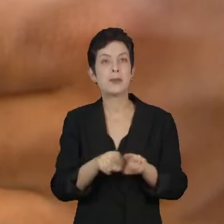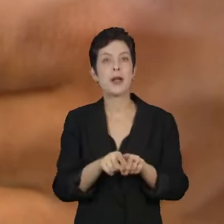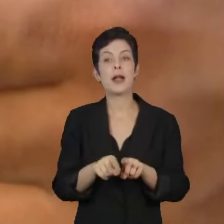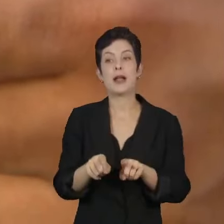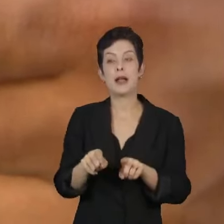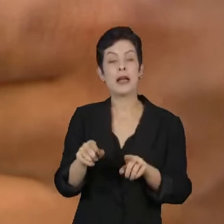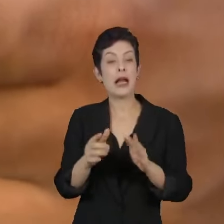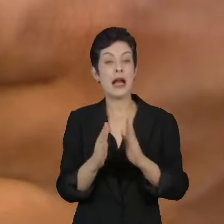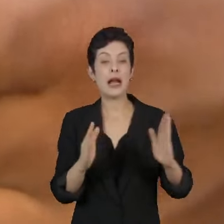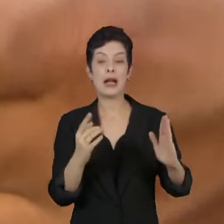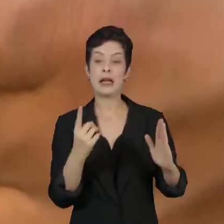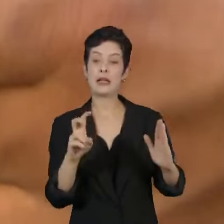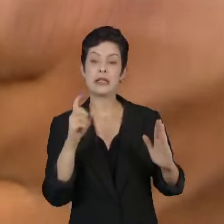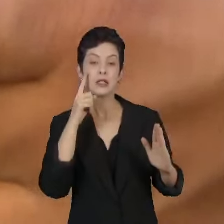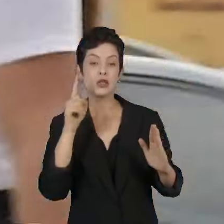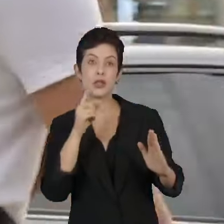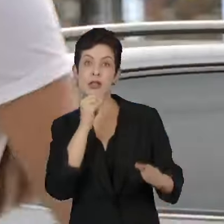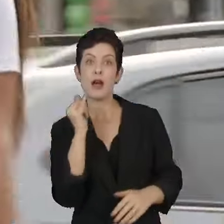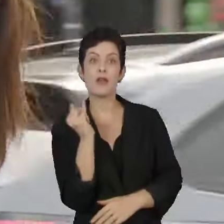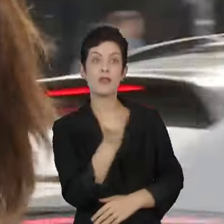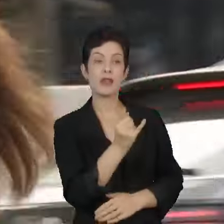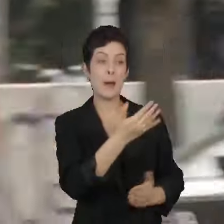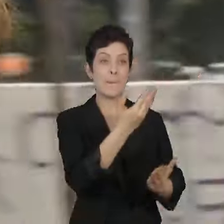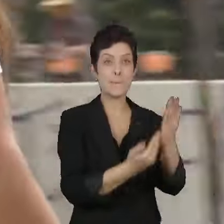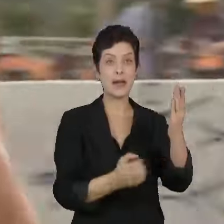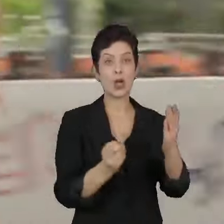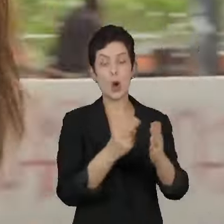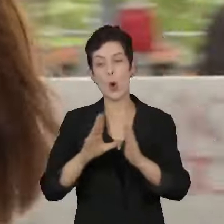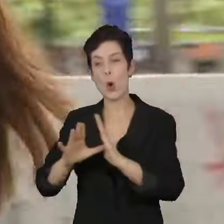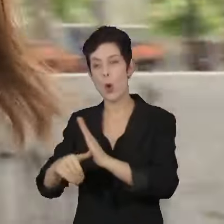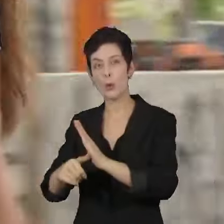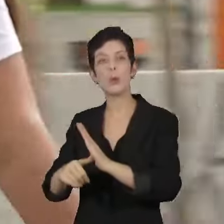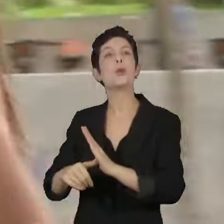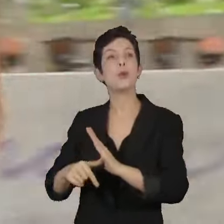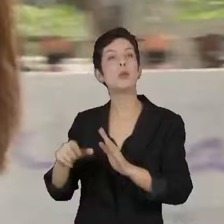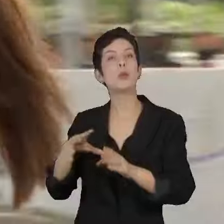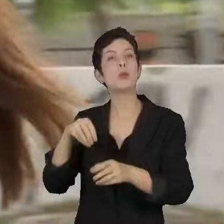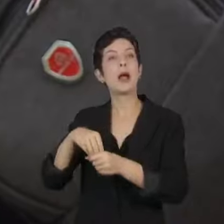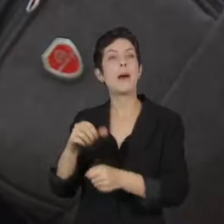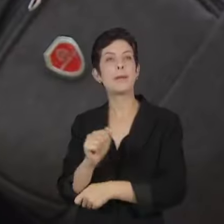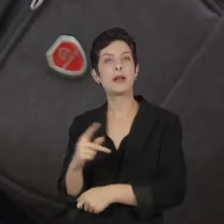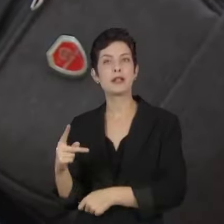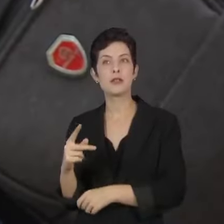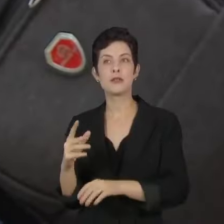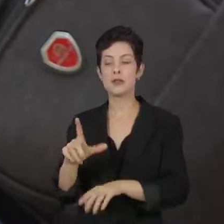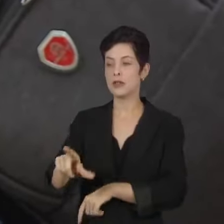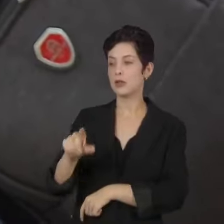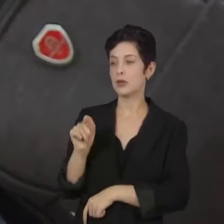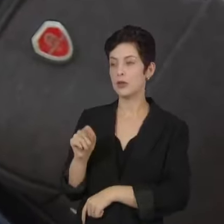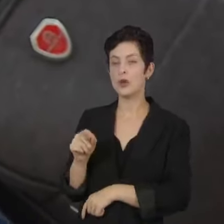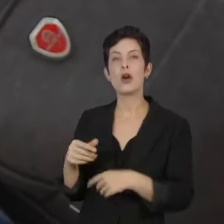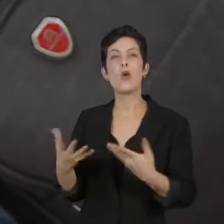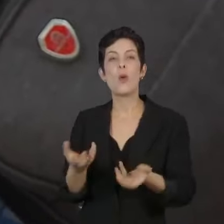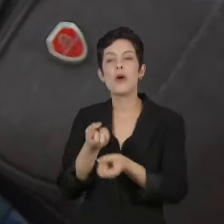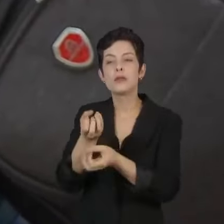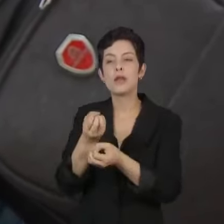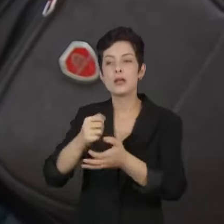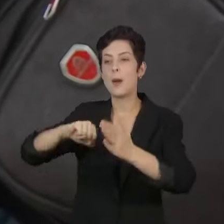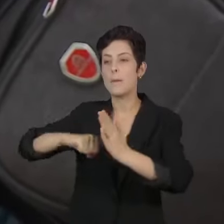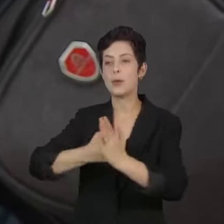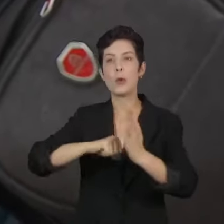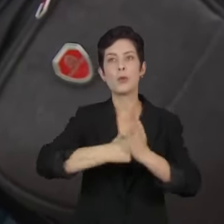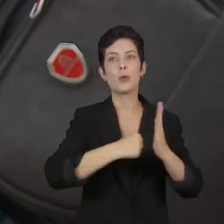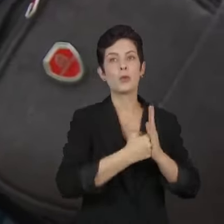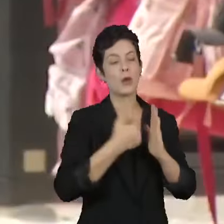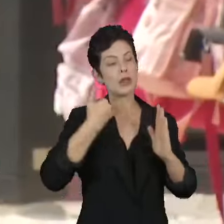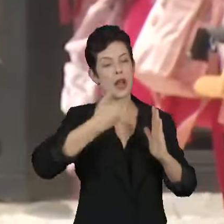até 15 dias para notificar perda ou roubo pelo aplicativo e pode escolher quais dados serão bloqueados